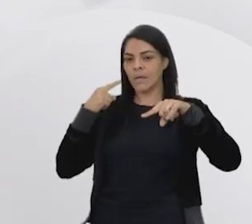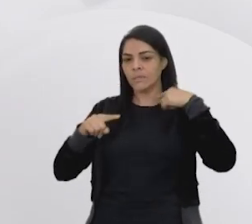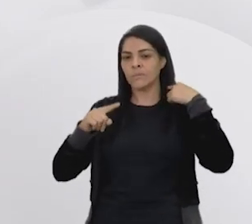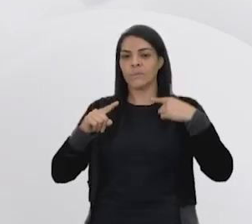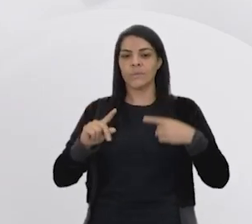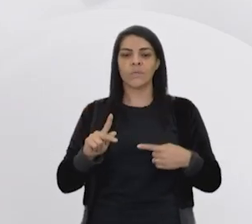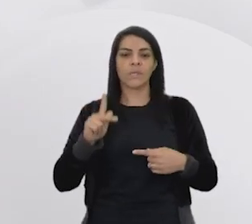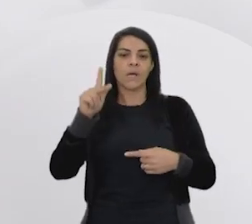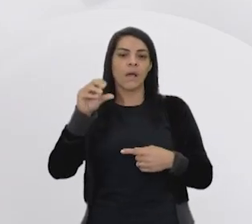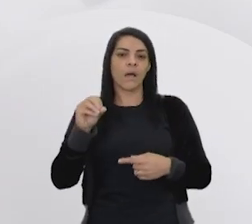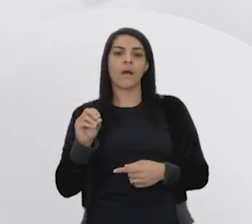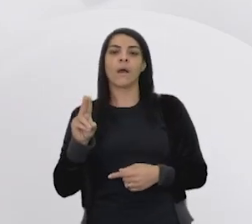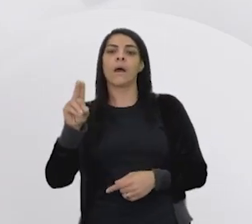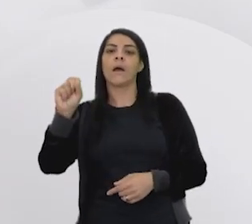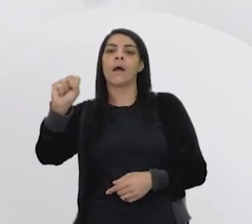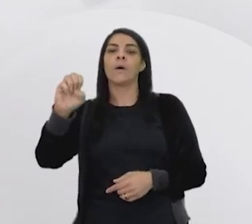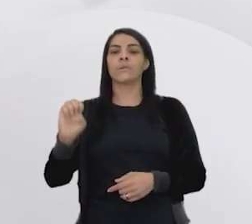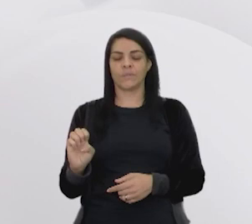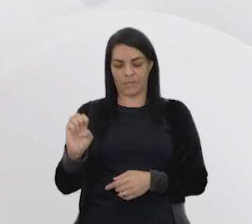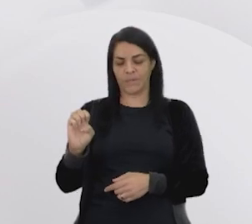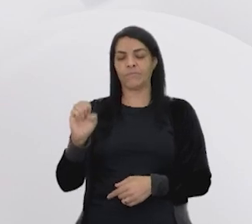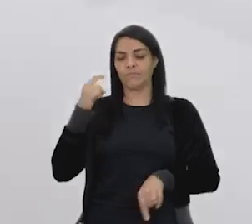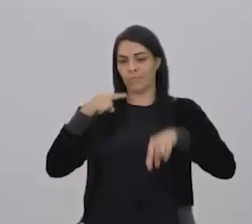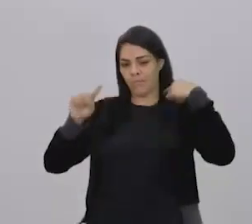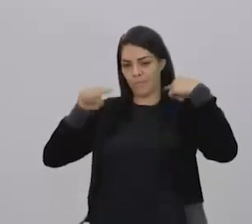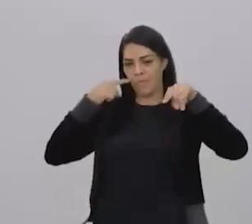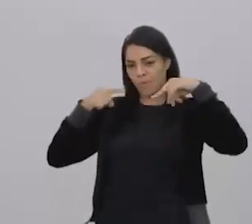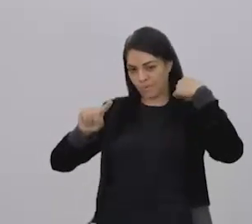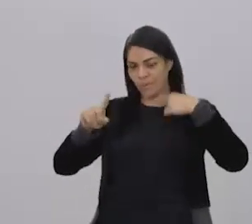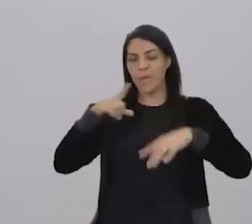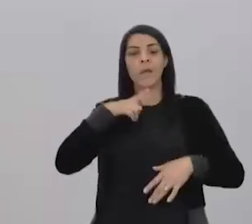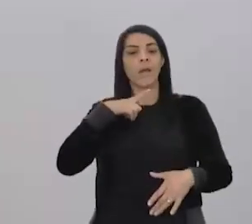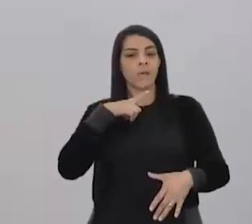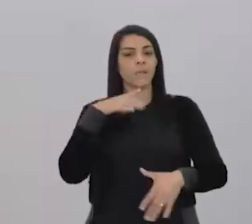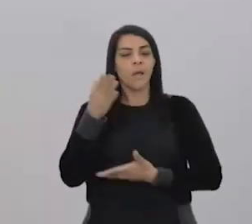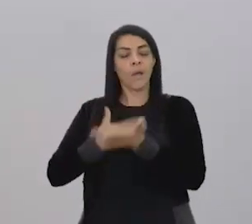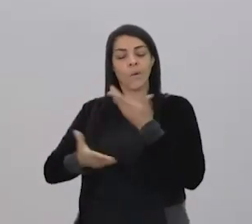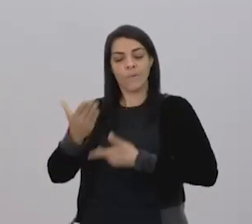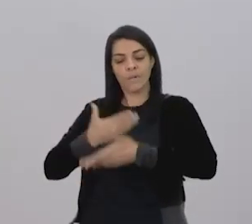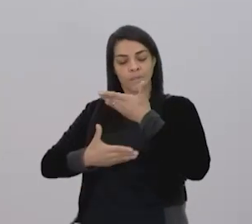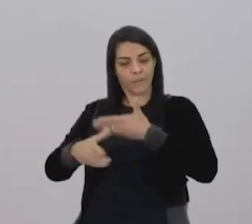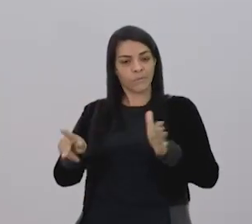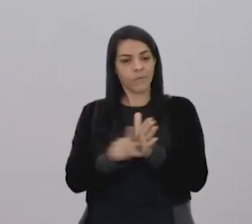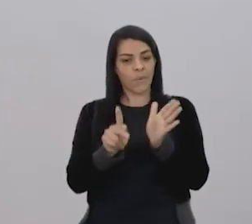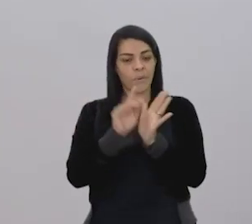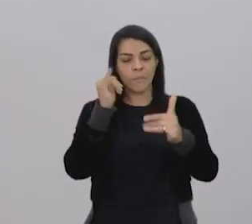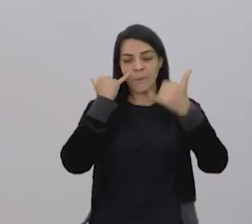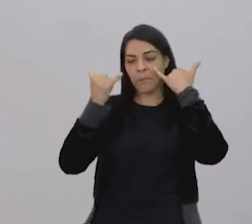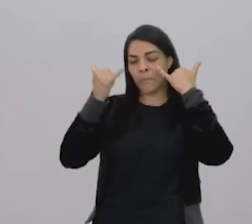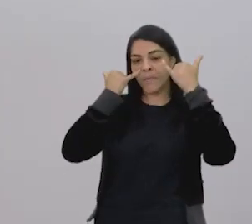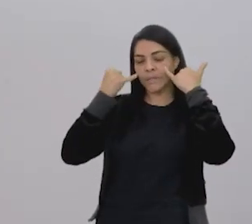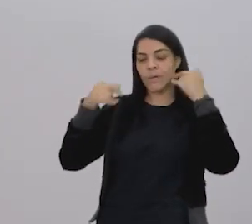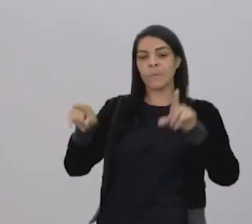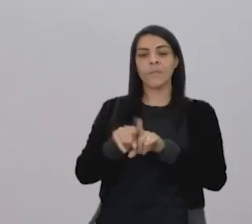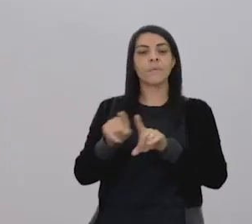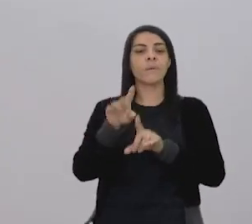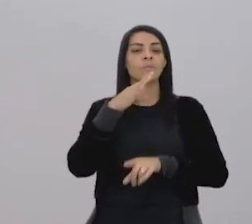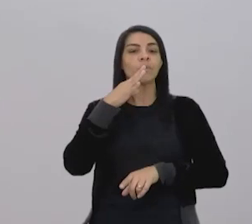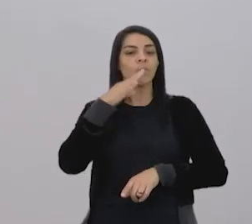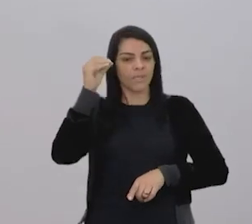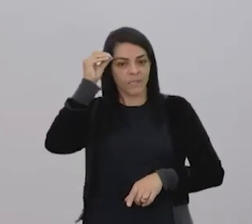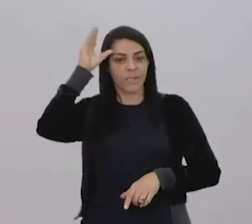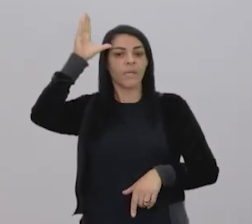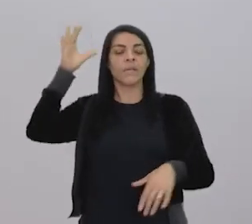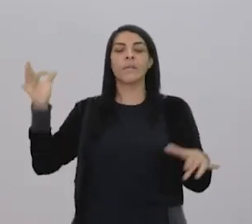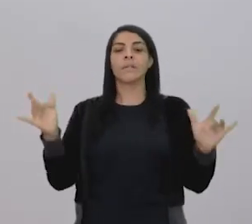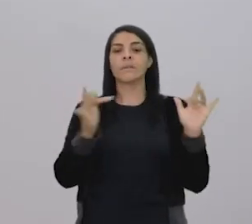E tudo isso tem um compartilhamento de informações, de conhecimentos que acabam